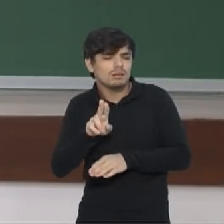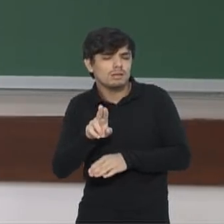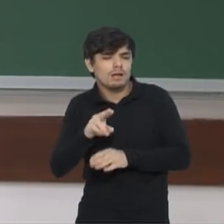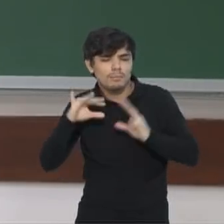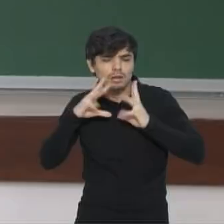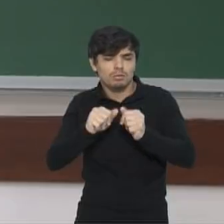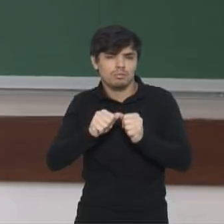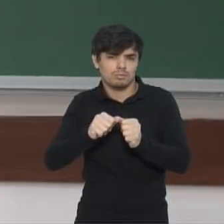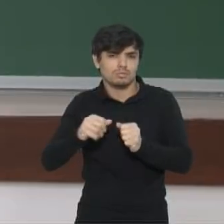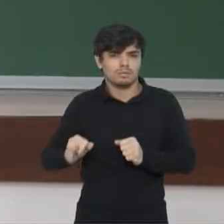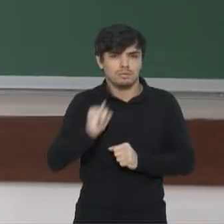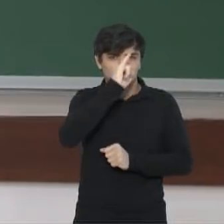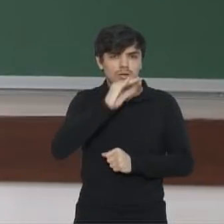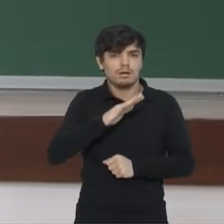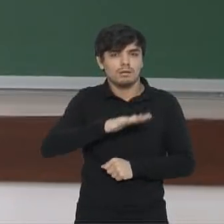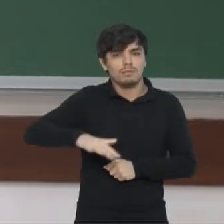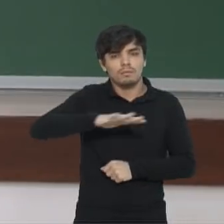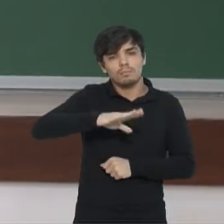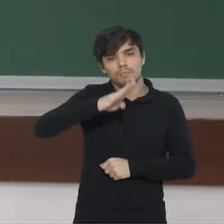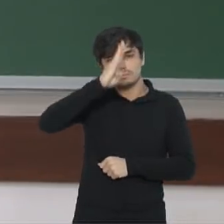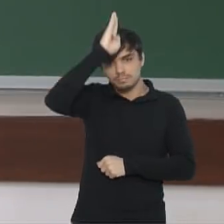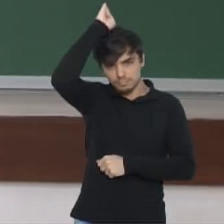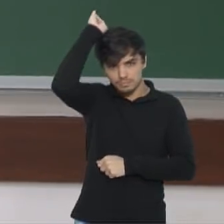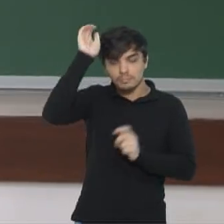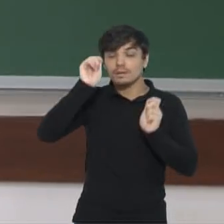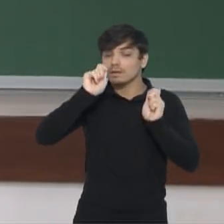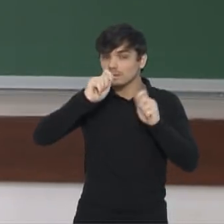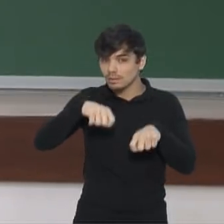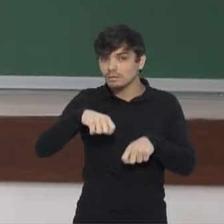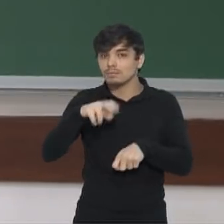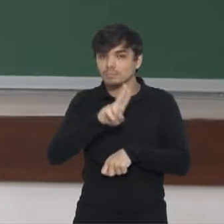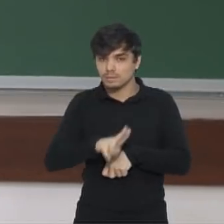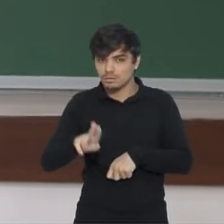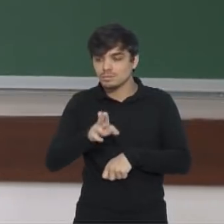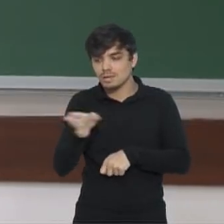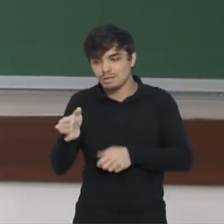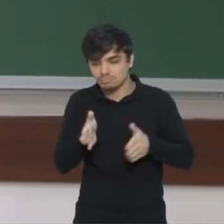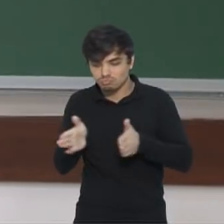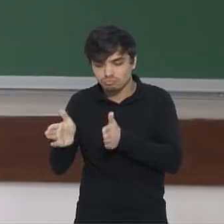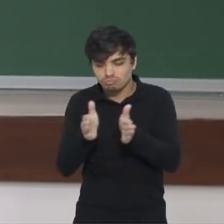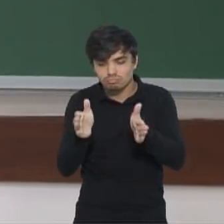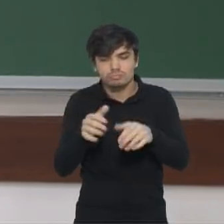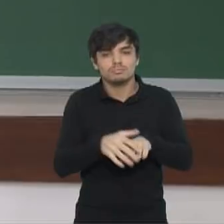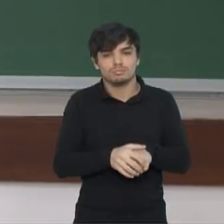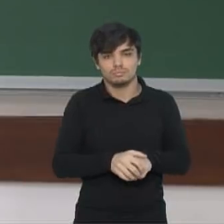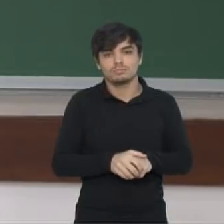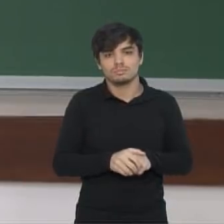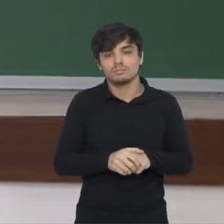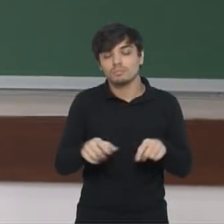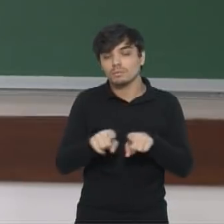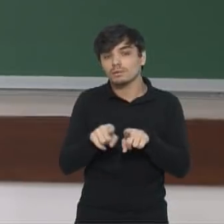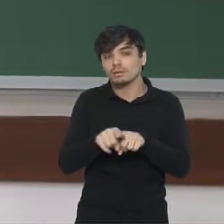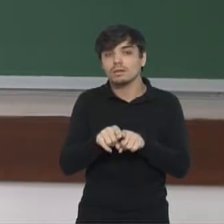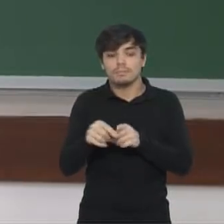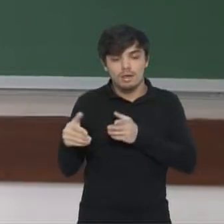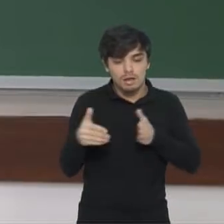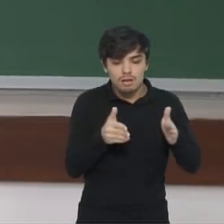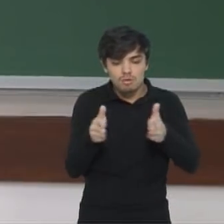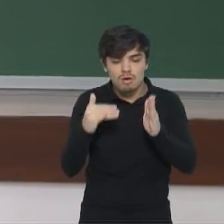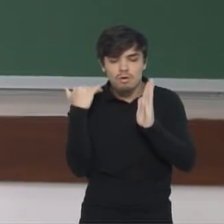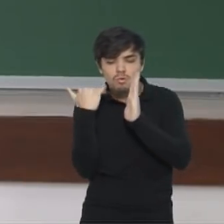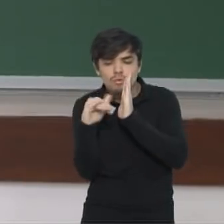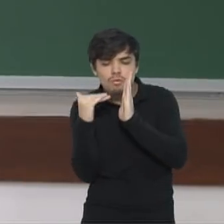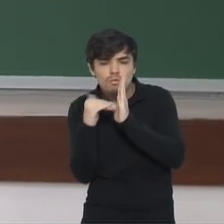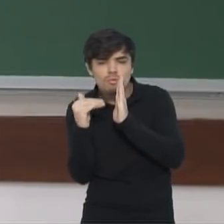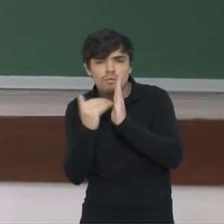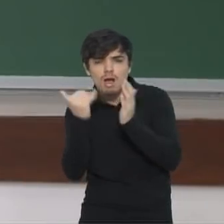Império Romano. Todo o Império Romano, então, estava servido dessas estradas, E elas também eram o caminho que os mensageiros faziam para